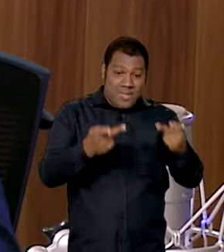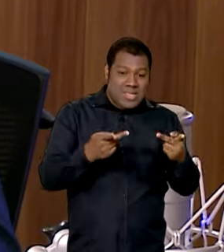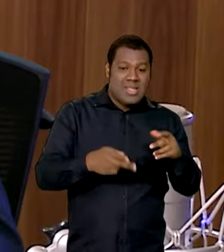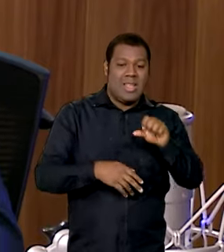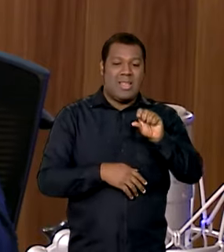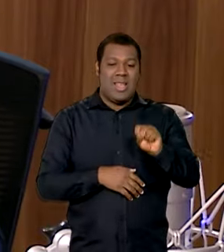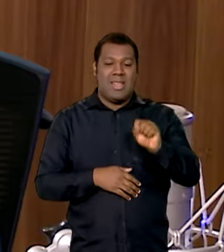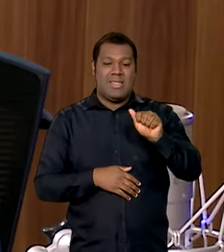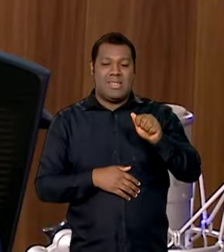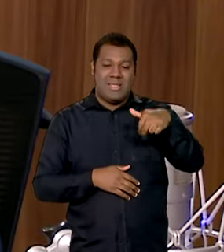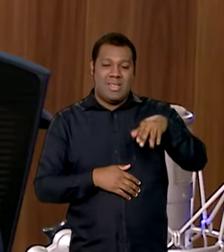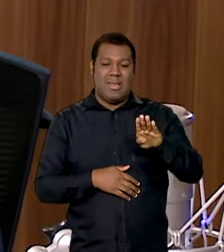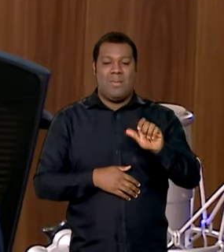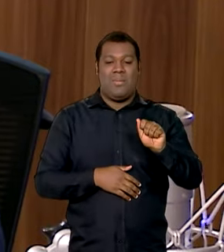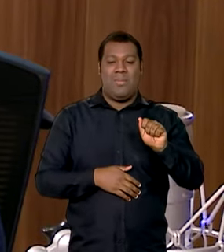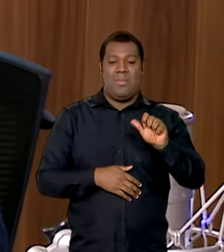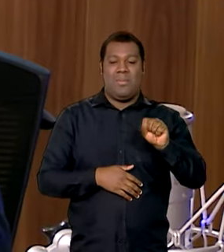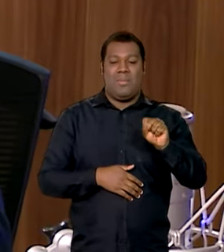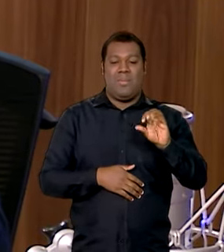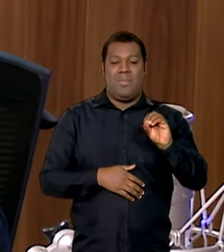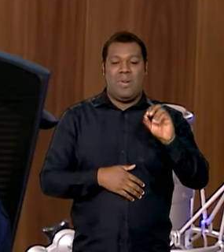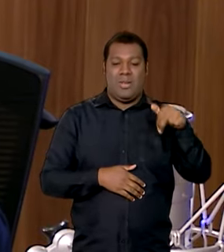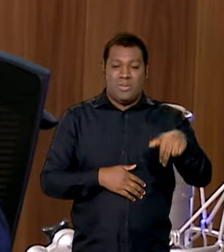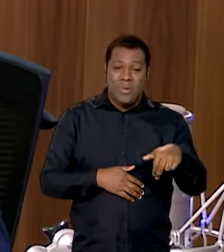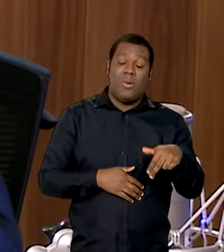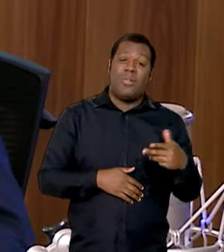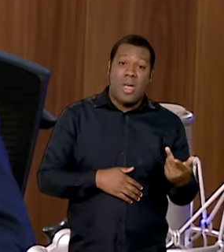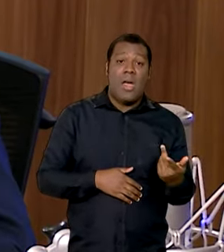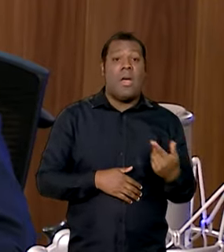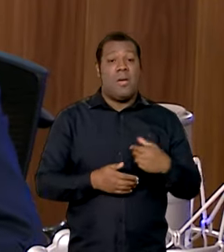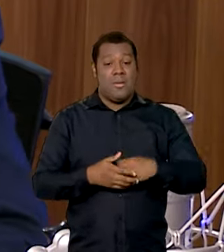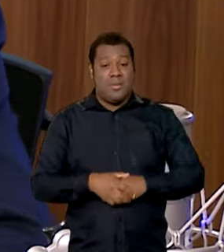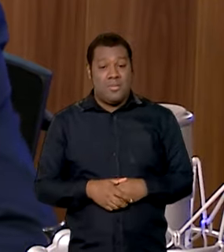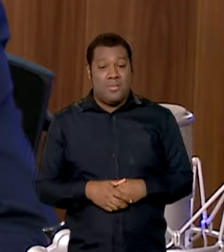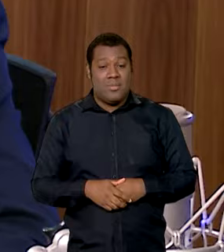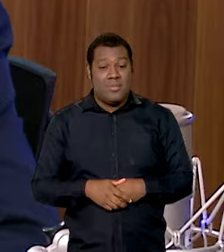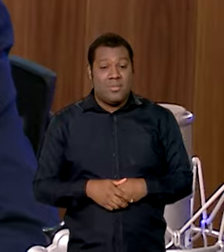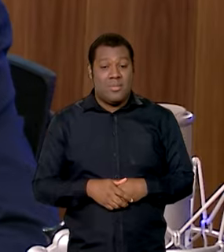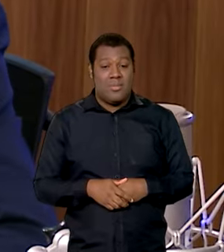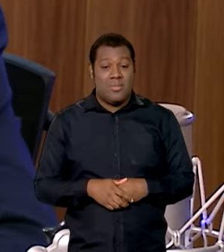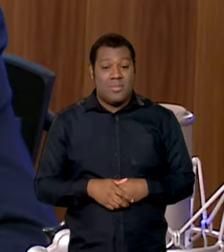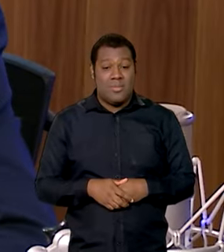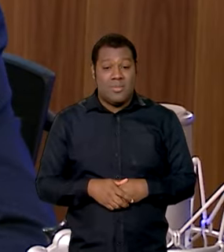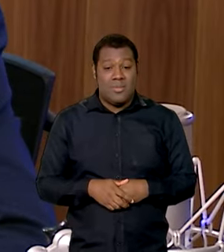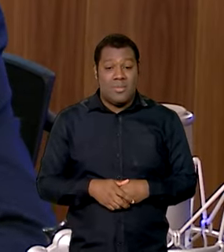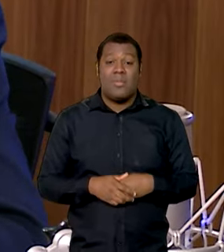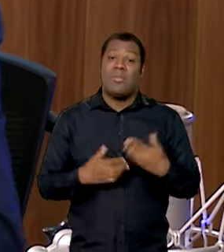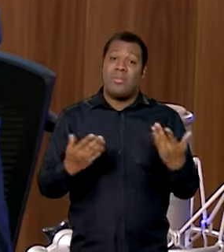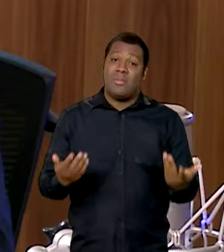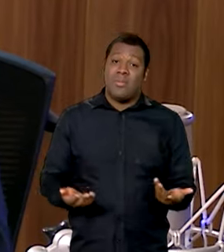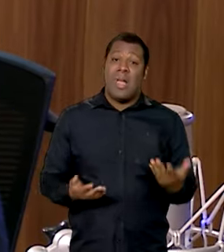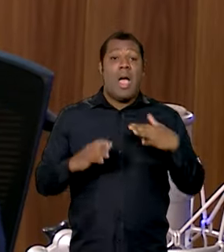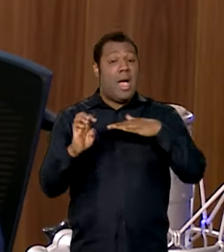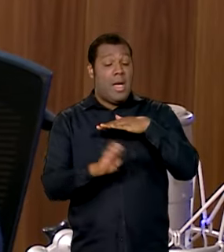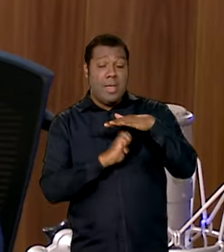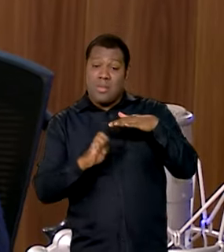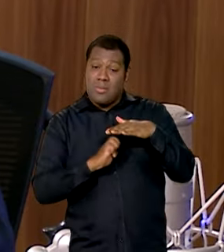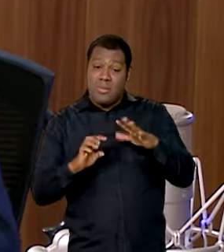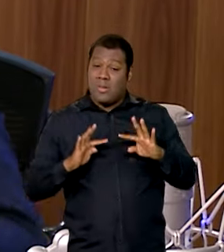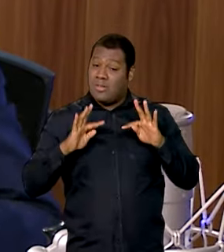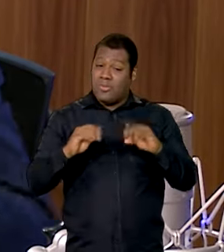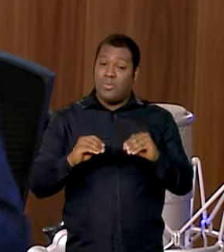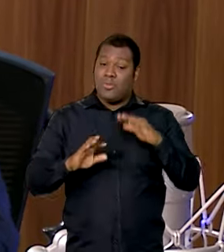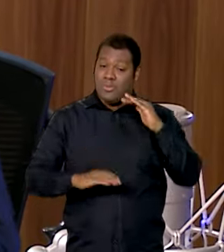você vai ter uma empresa de às vezes um único proprietário e uma empresa de milhares de proprietários e funcionando bem